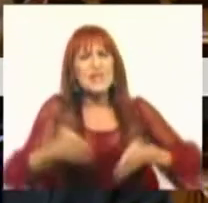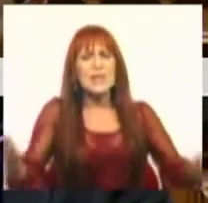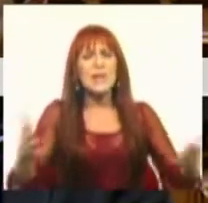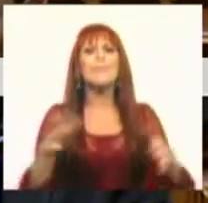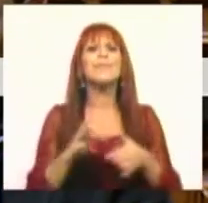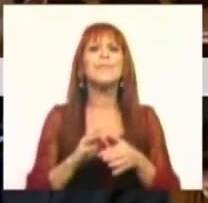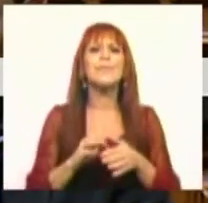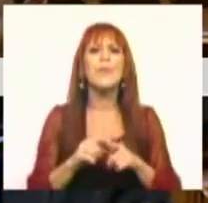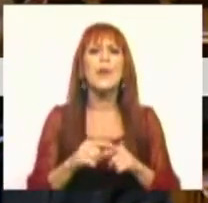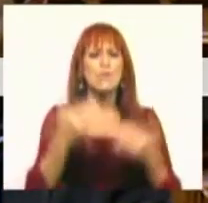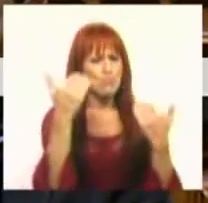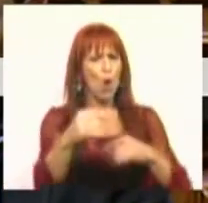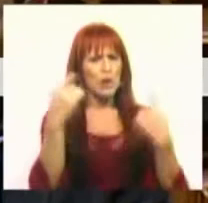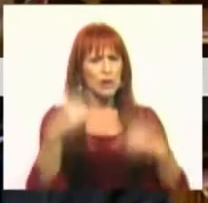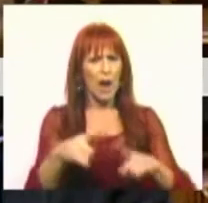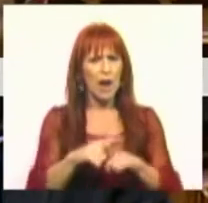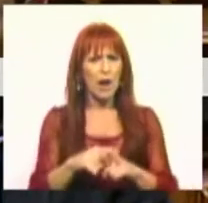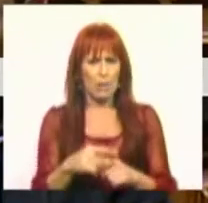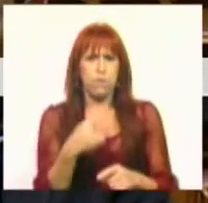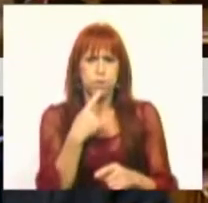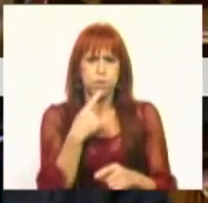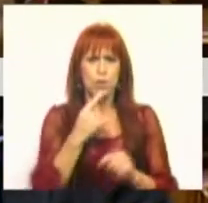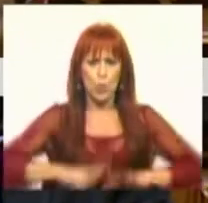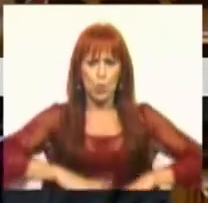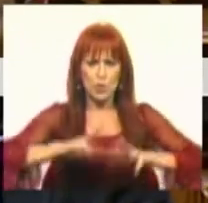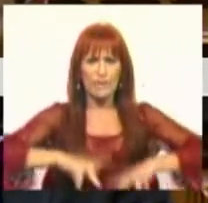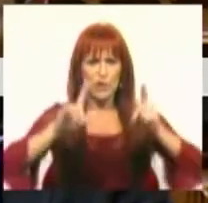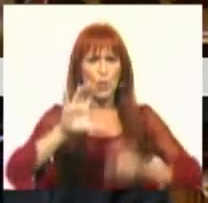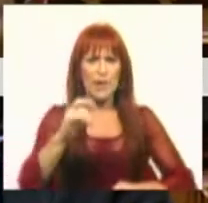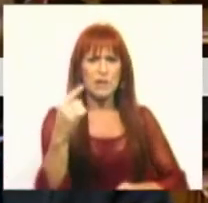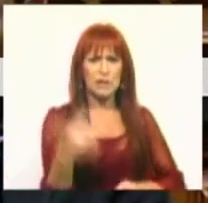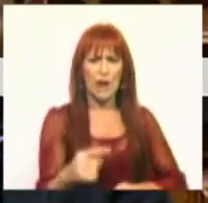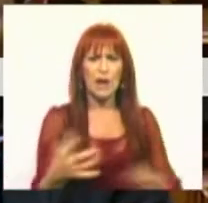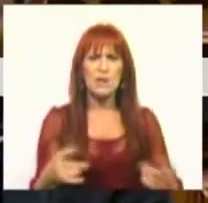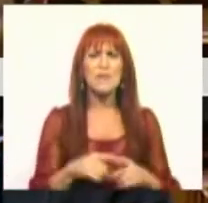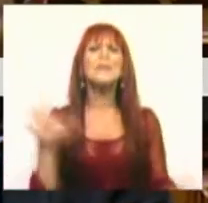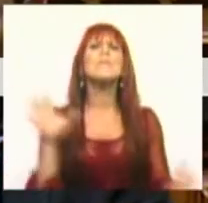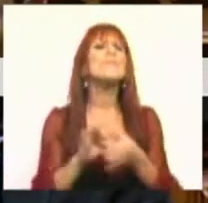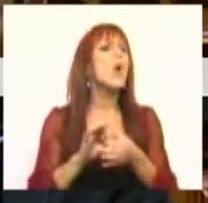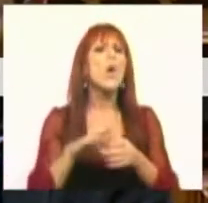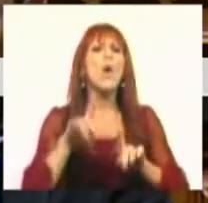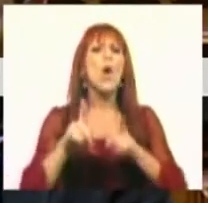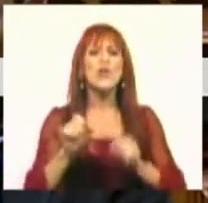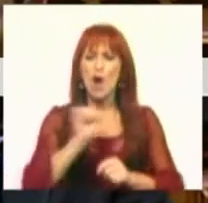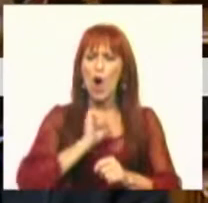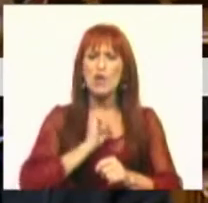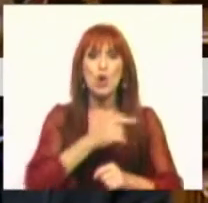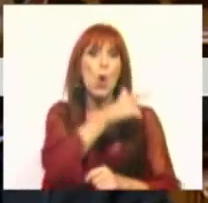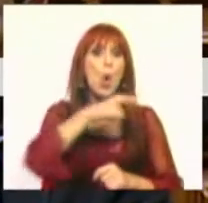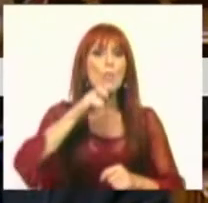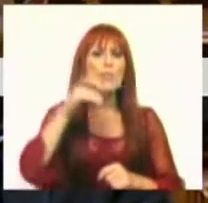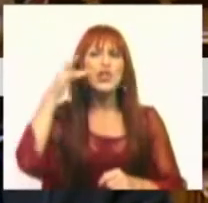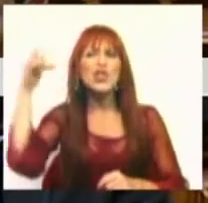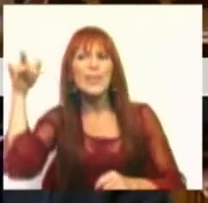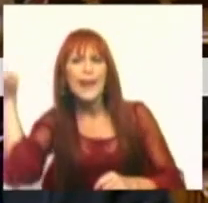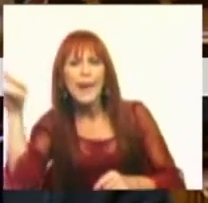tem condicionado sobremaneira o desenvolvimento do país, que tem a ver com os nossos compromissos